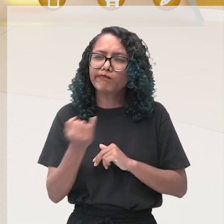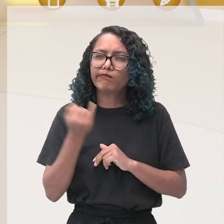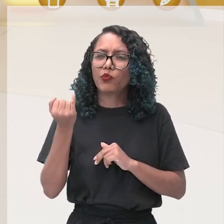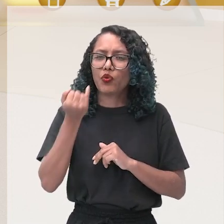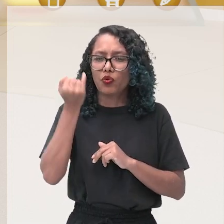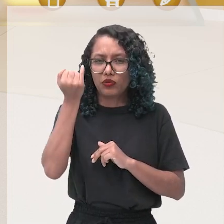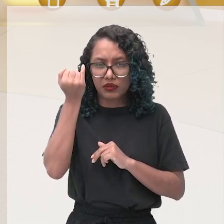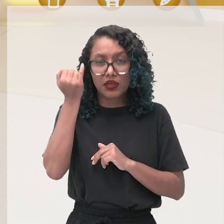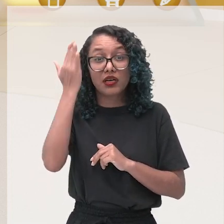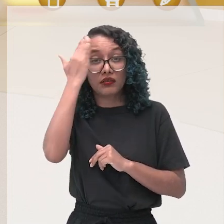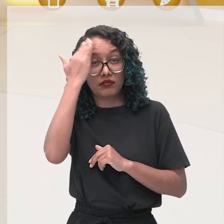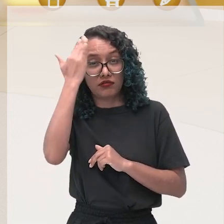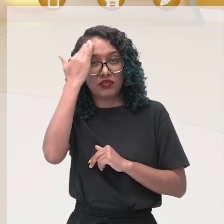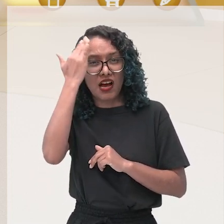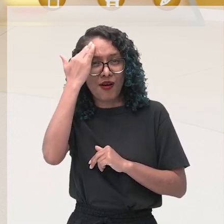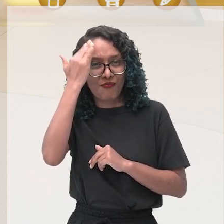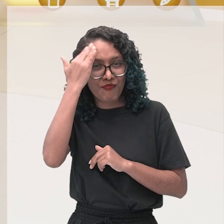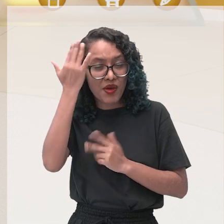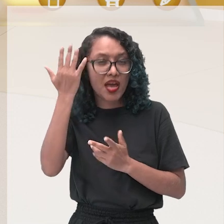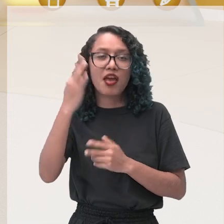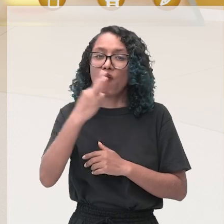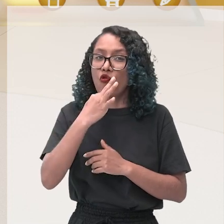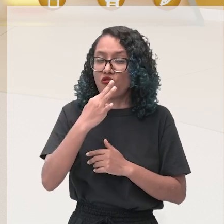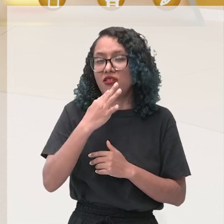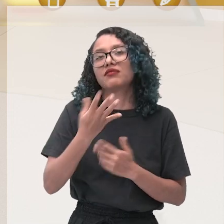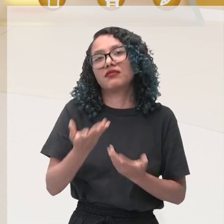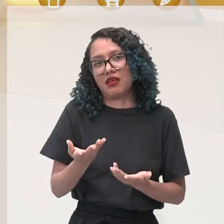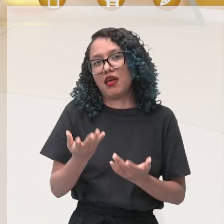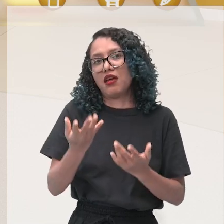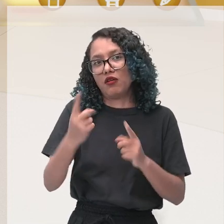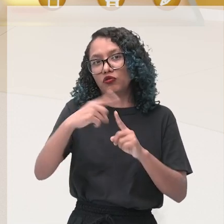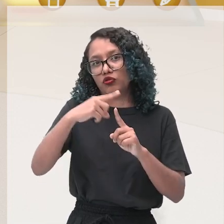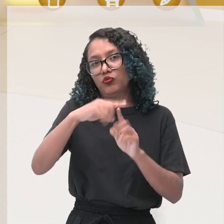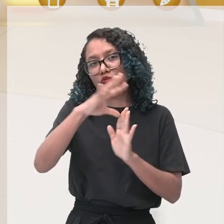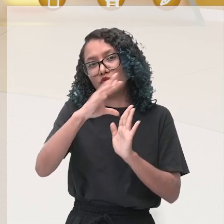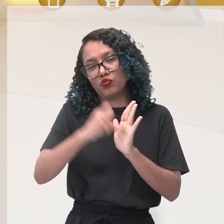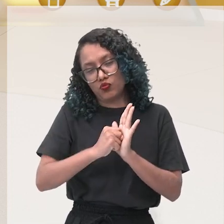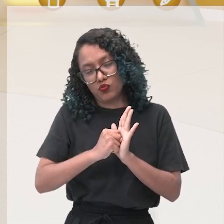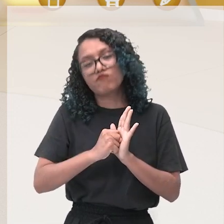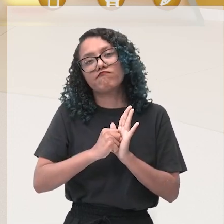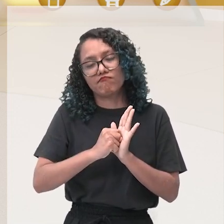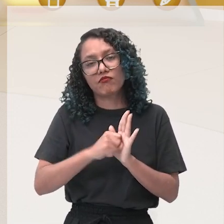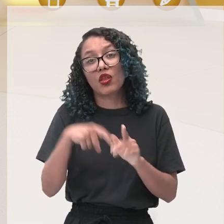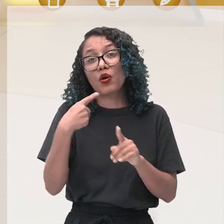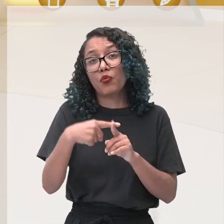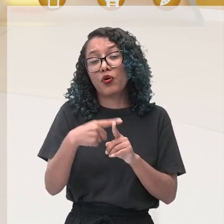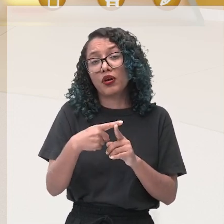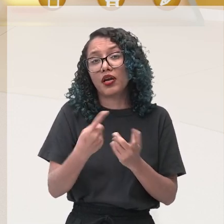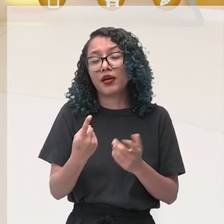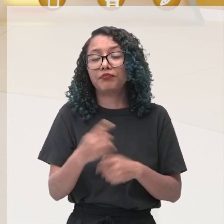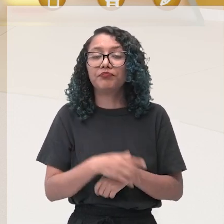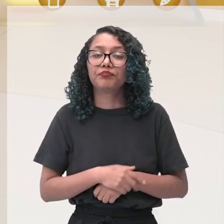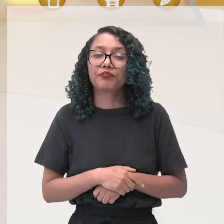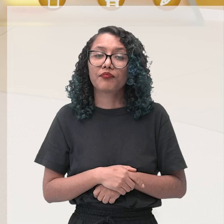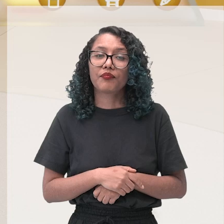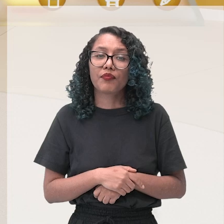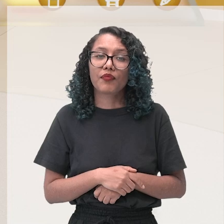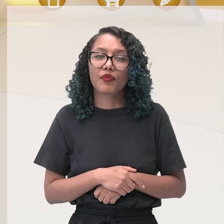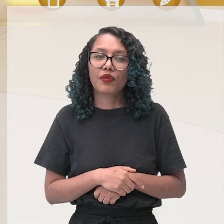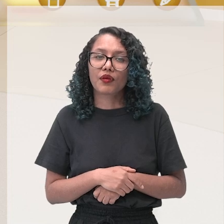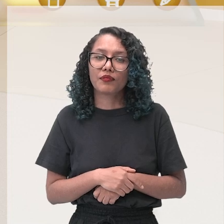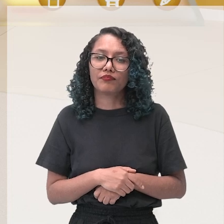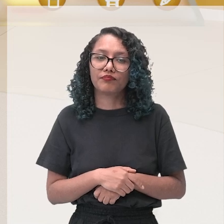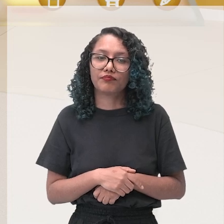né, conectados com essa simbologia. Afinal de contas, convivemos e vivemos com um mundo na qual